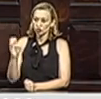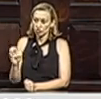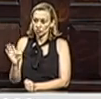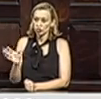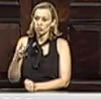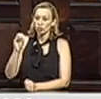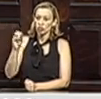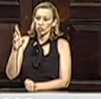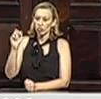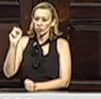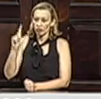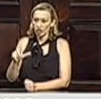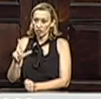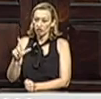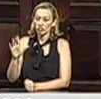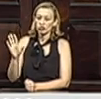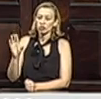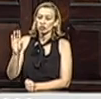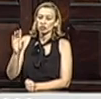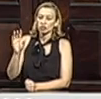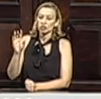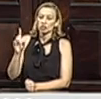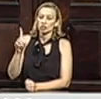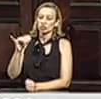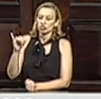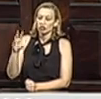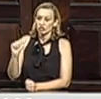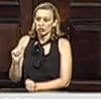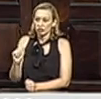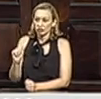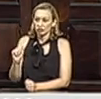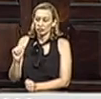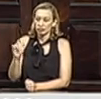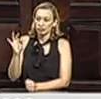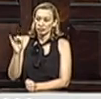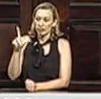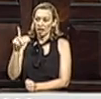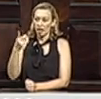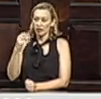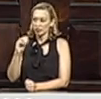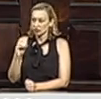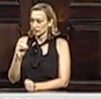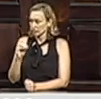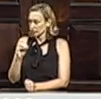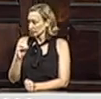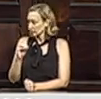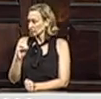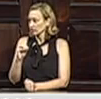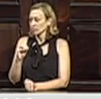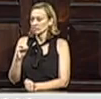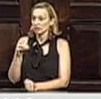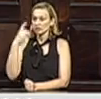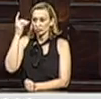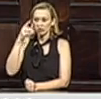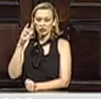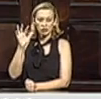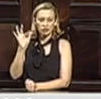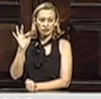Coronel Jairo, Dica, Fábio Silva, deputada Fatinha. Para encaminhar,